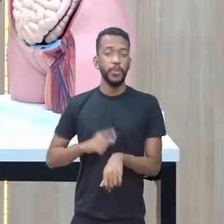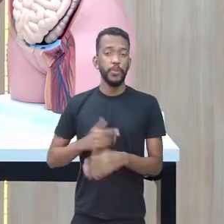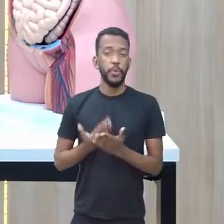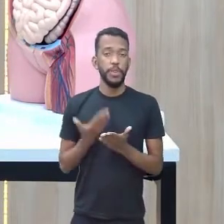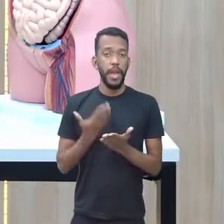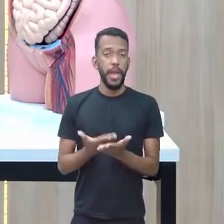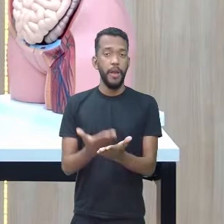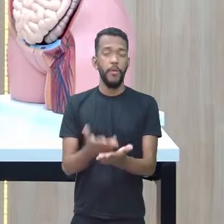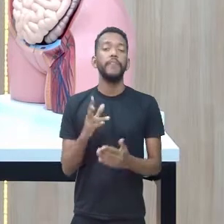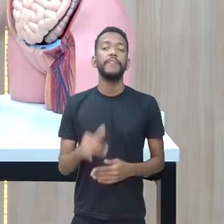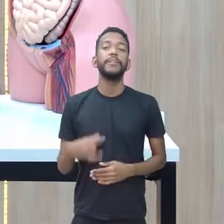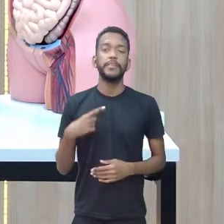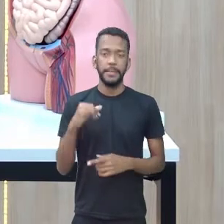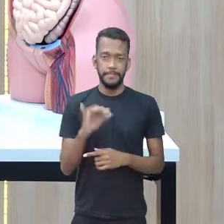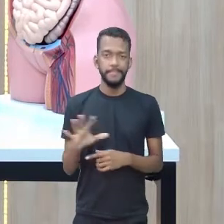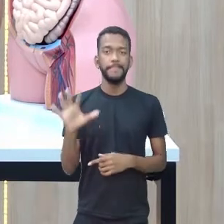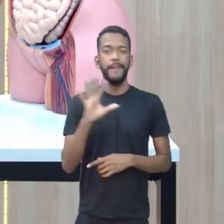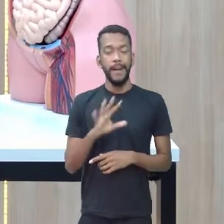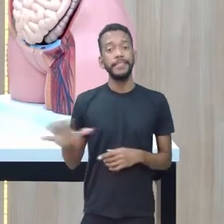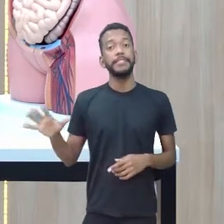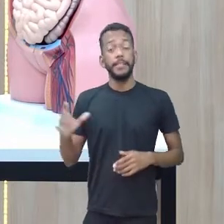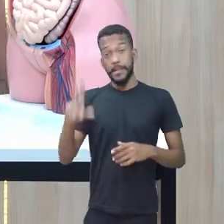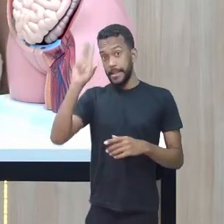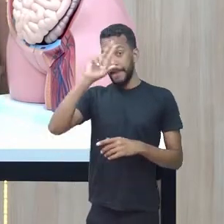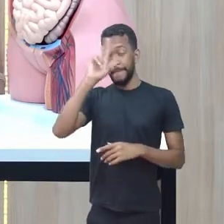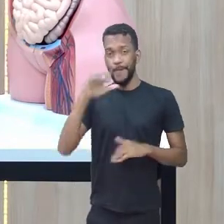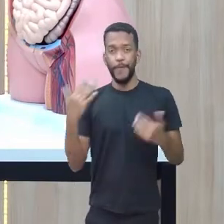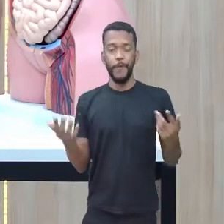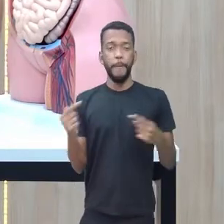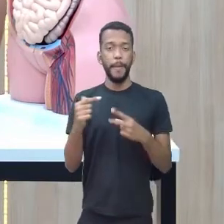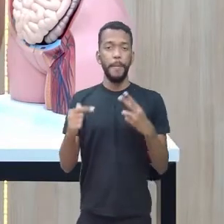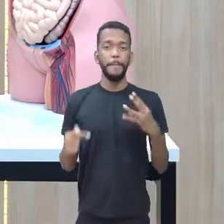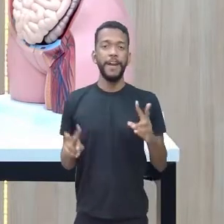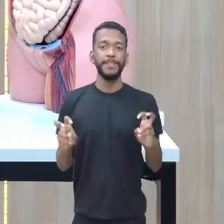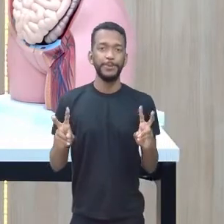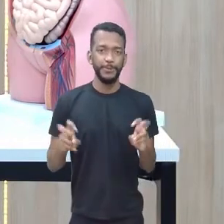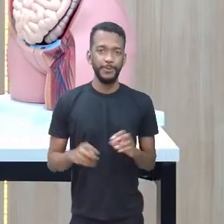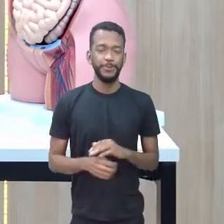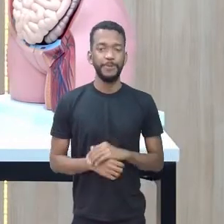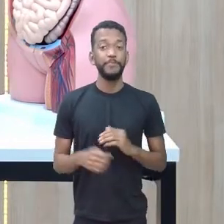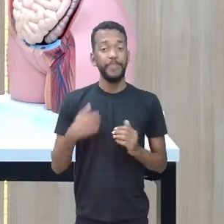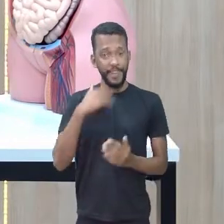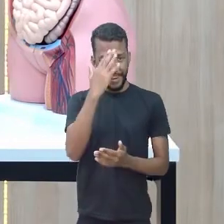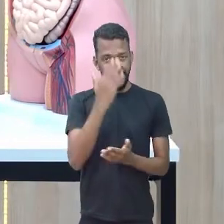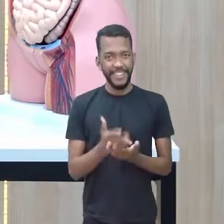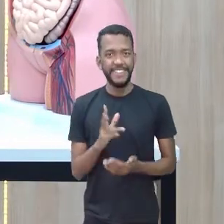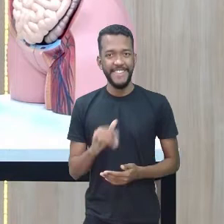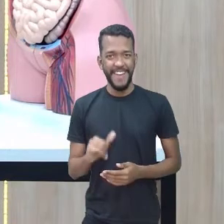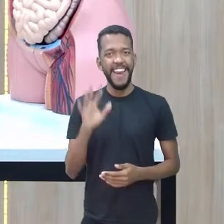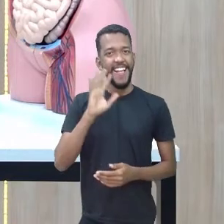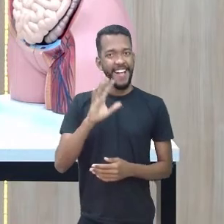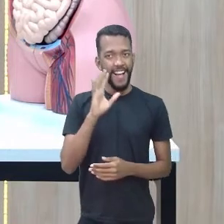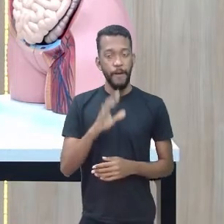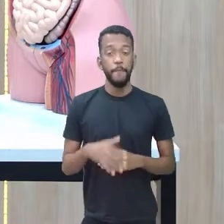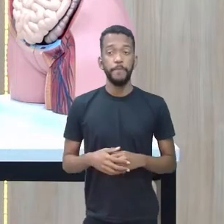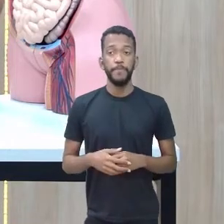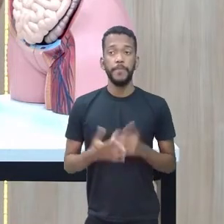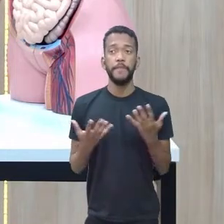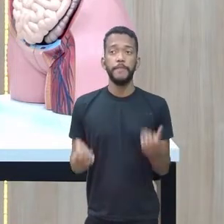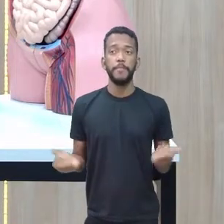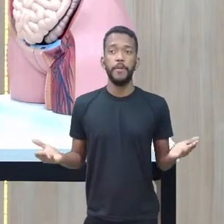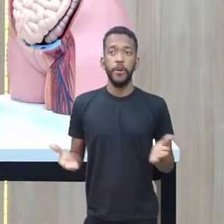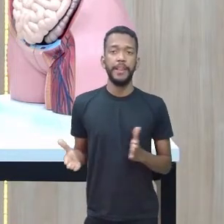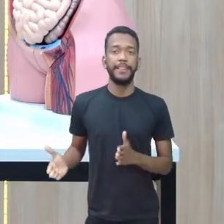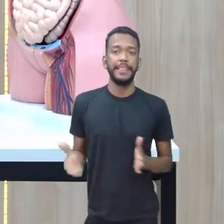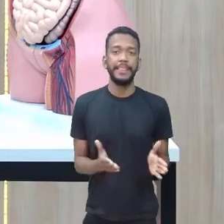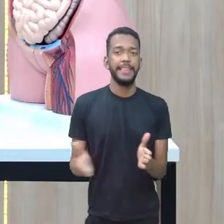aí e lembrando quais foram os assuntos. Acredito que vai ser bem legal. E aí vamos para a trilha, é isso? E